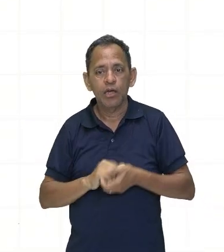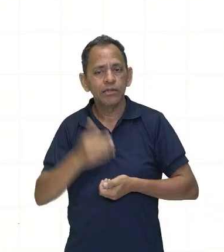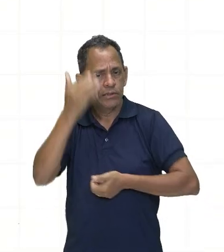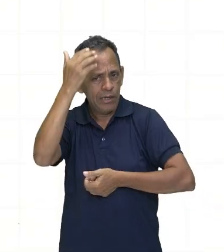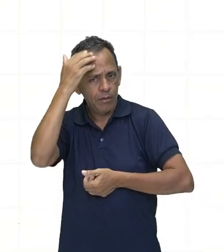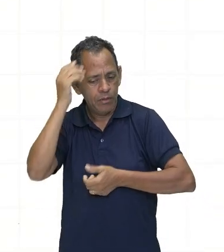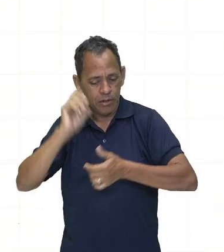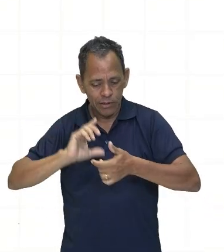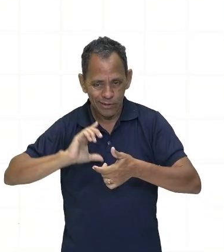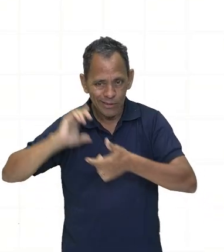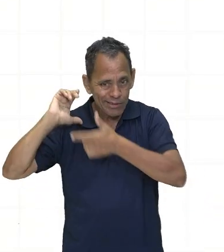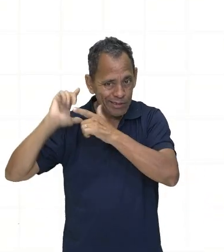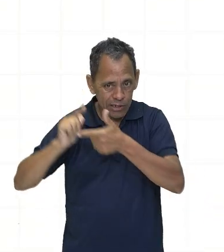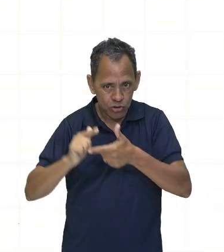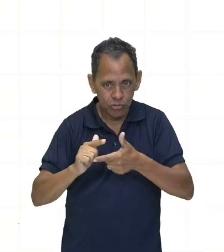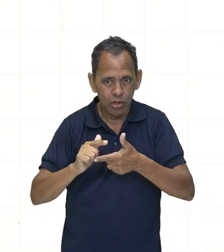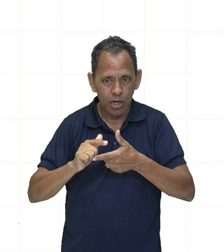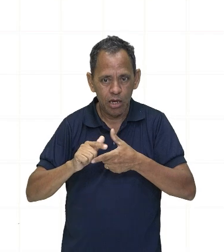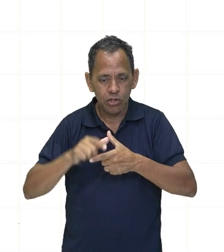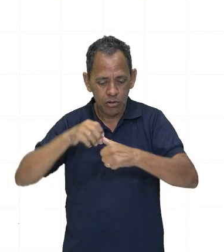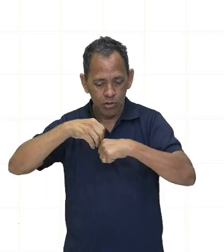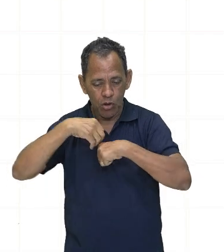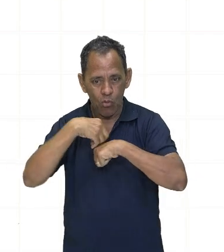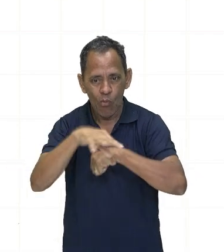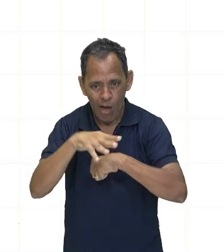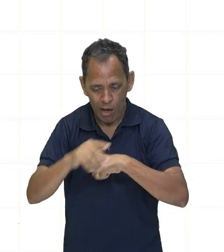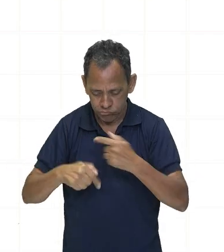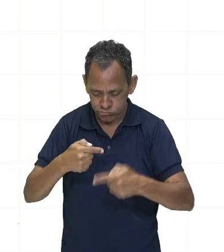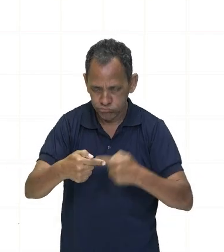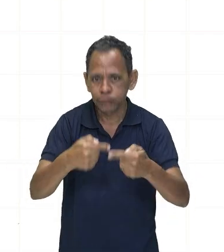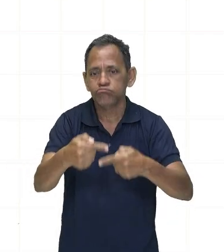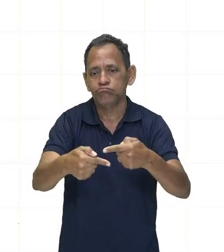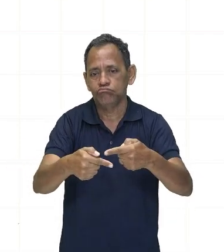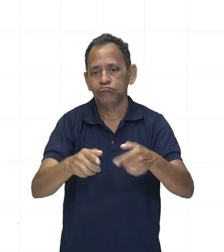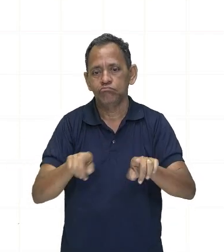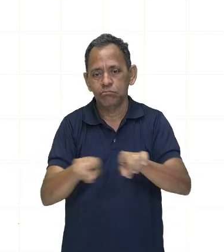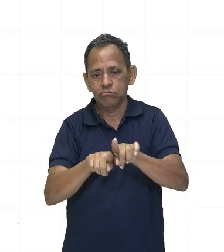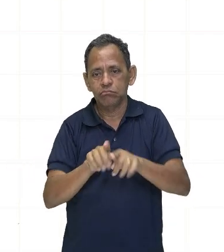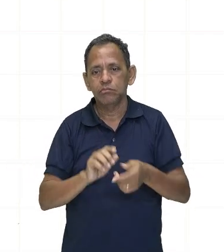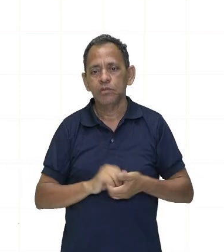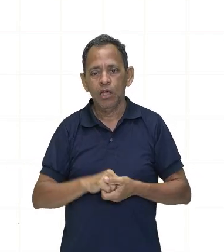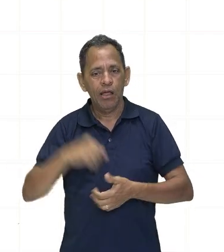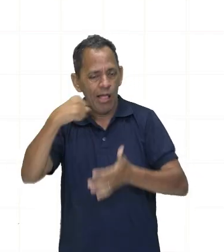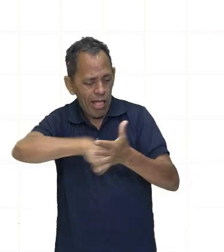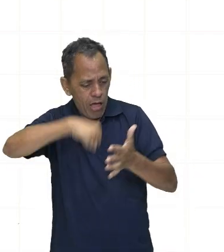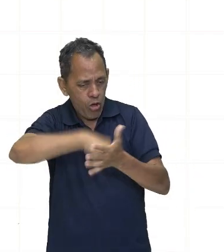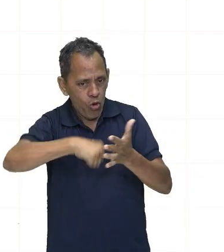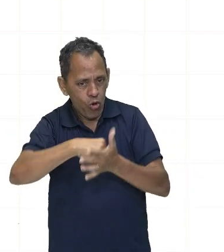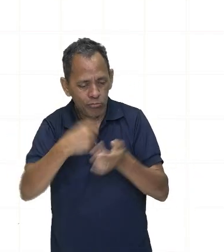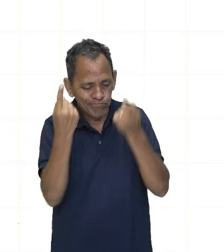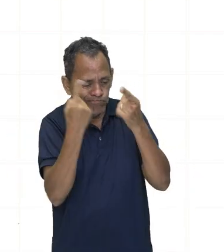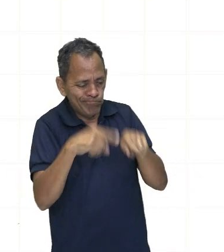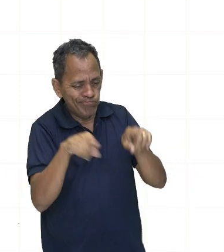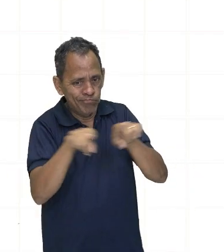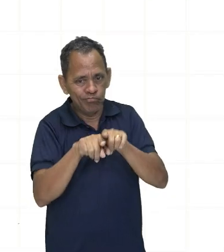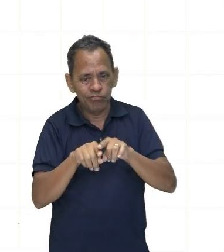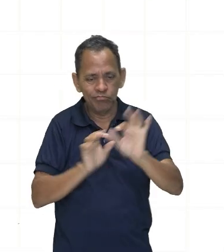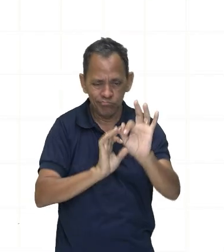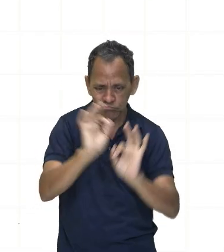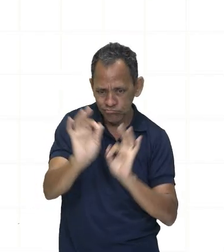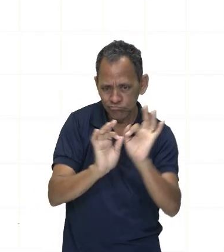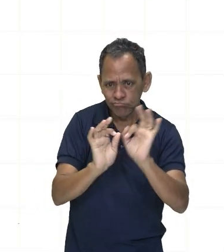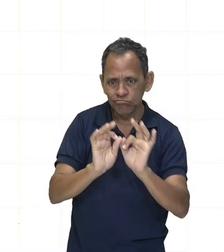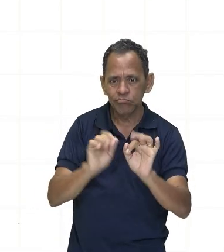tradicionais, que são passados, né, de geração em geração, e também essa luta, né, esse desafio pela manutenção